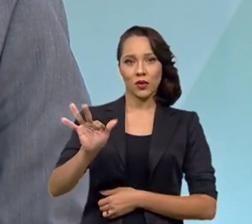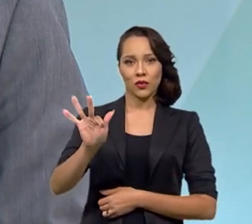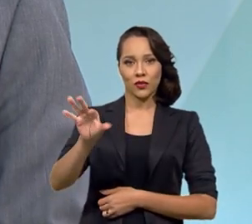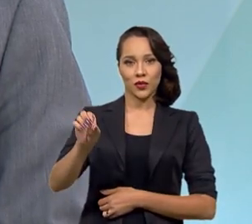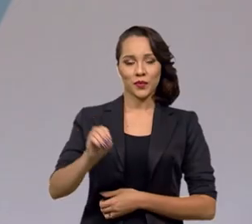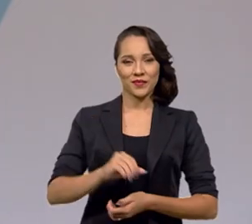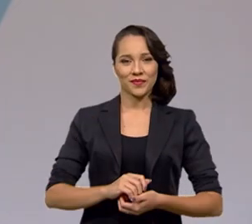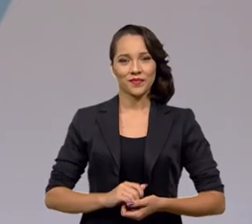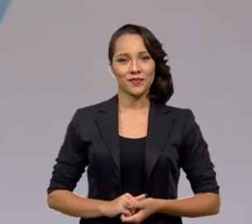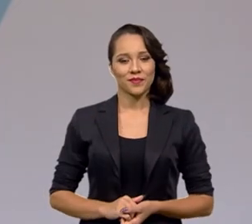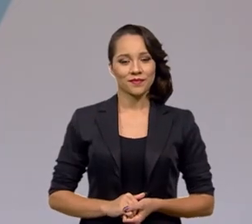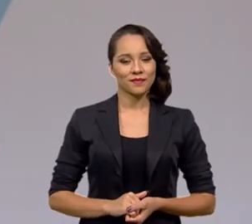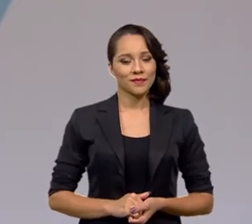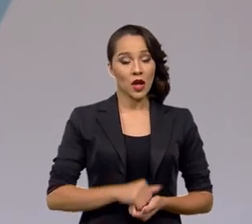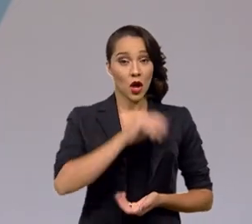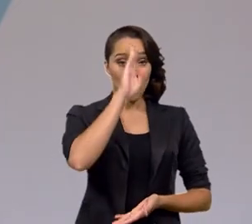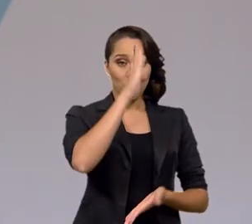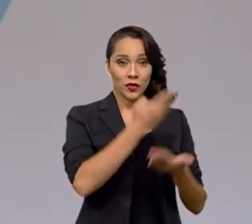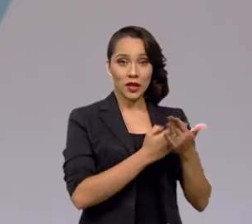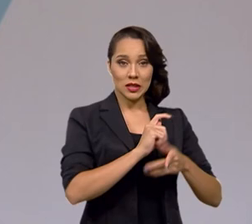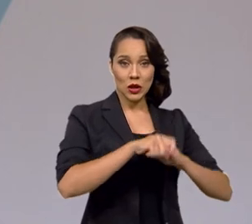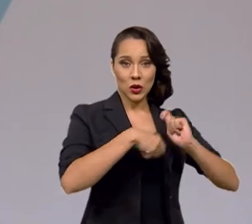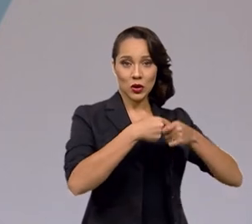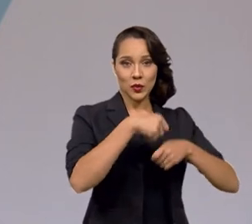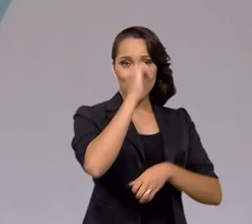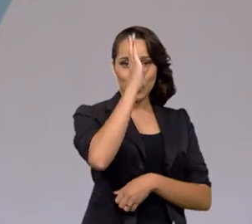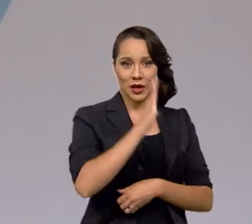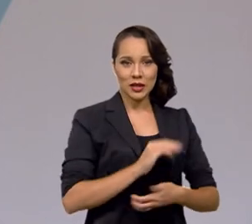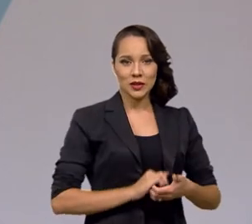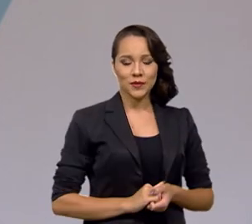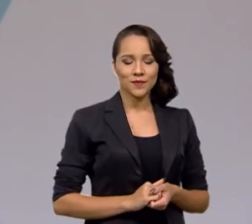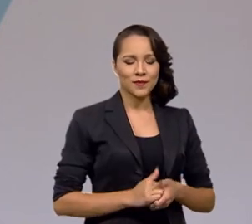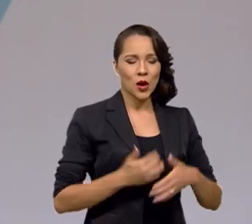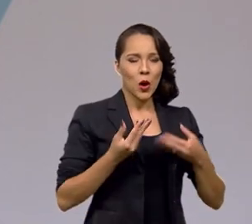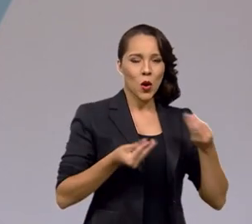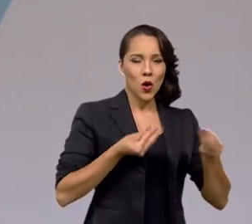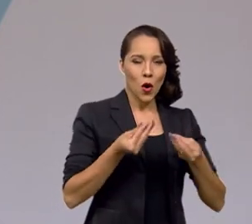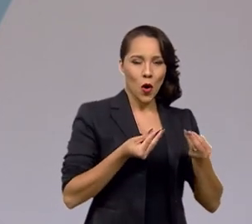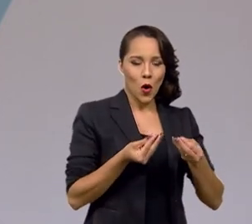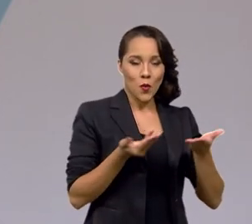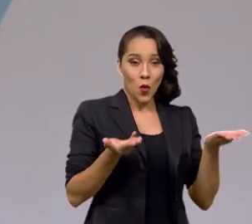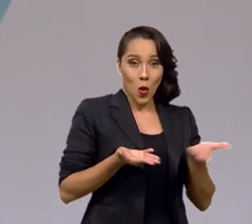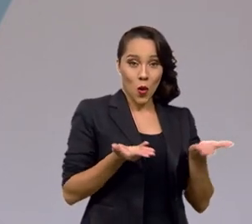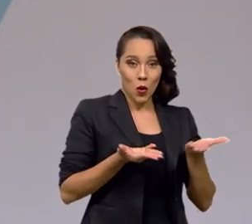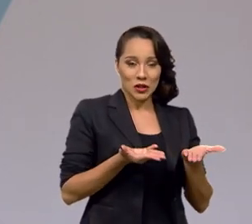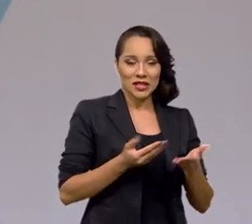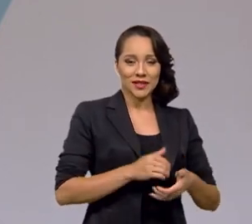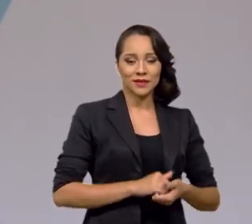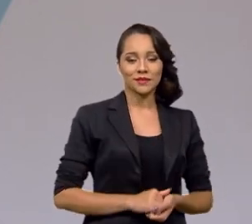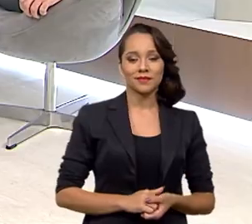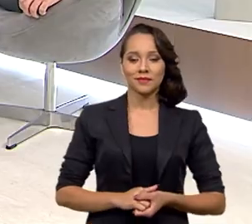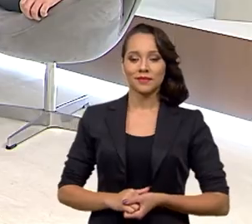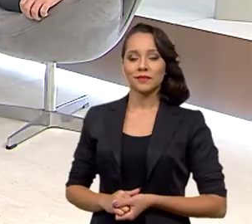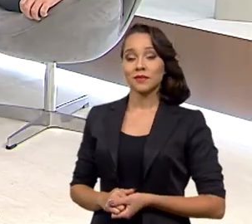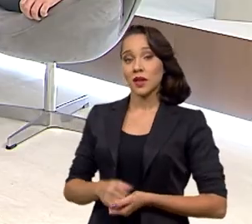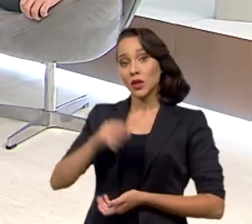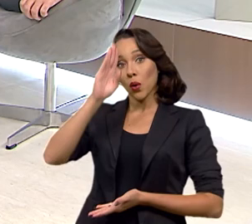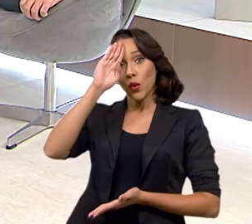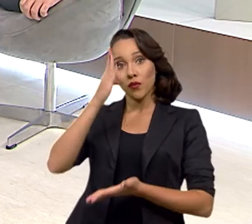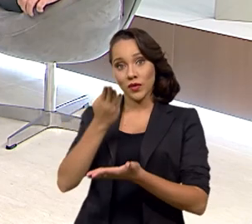sax Lda a confiança na economia brasileira como que ela está atualmente sax dá